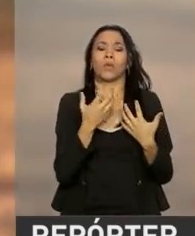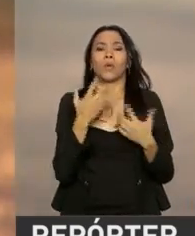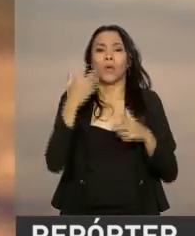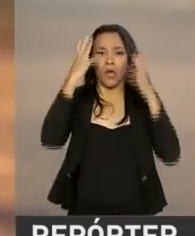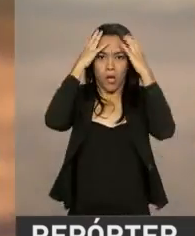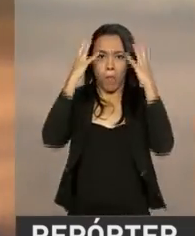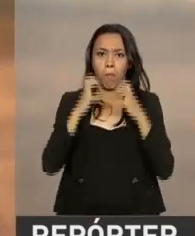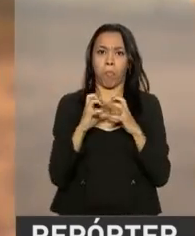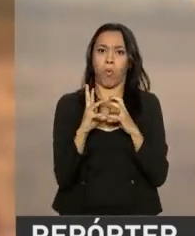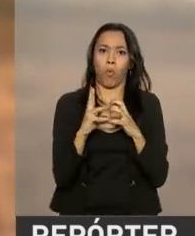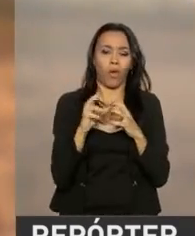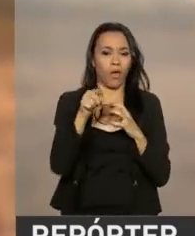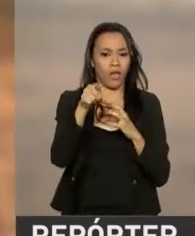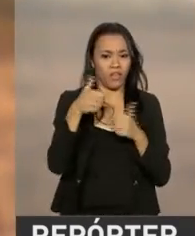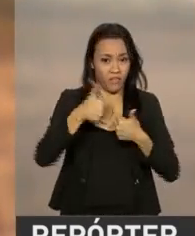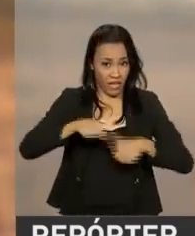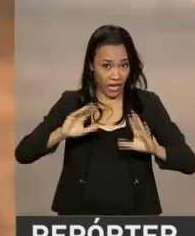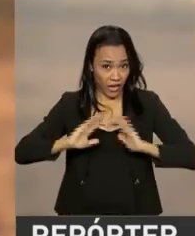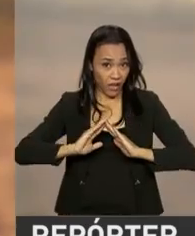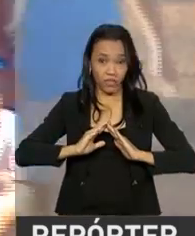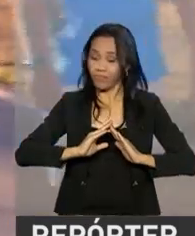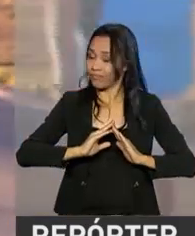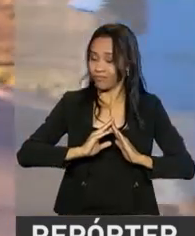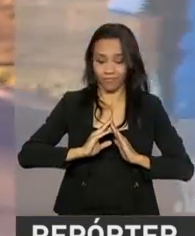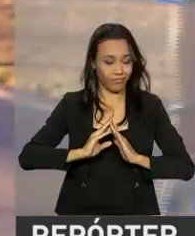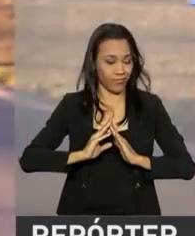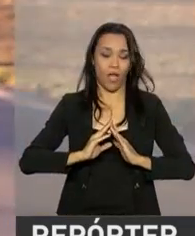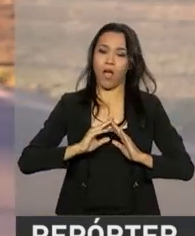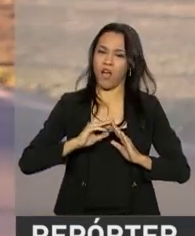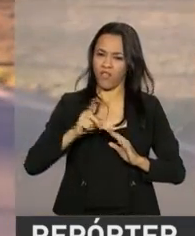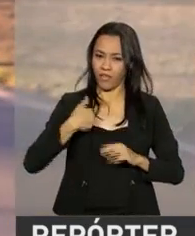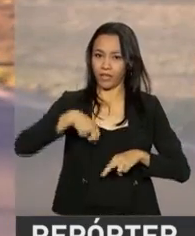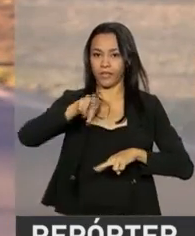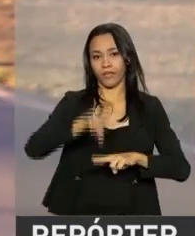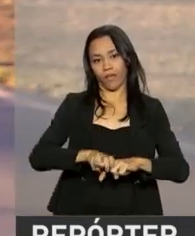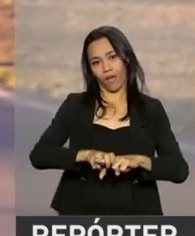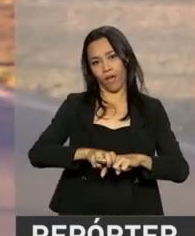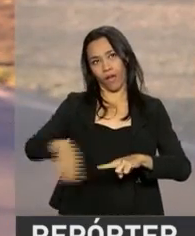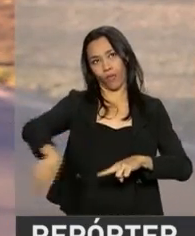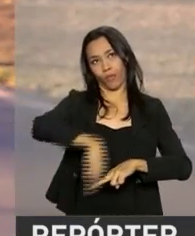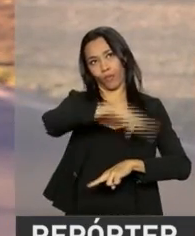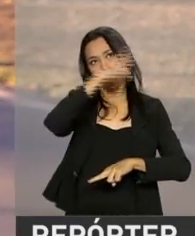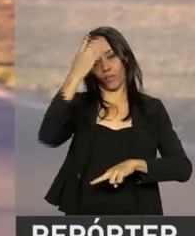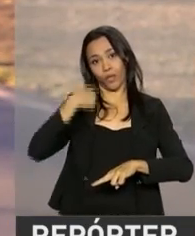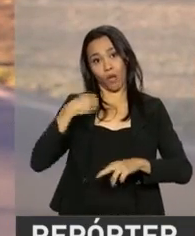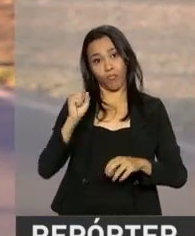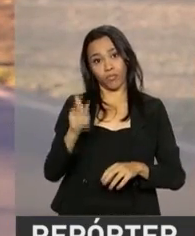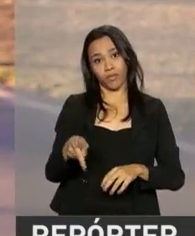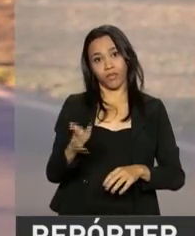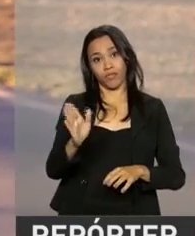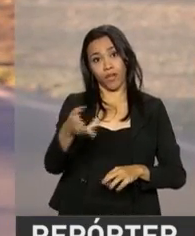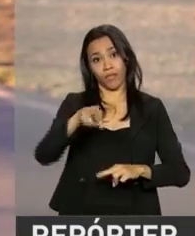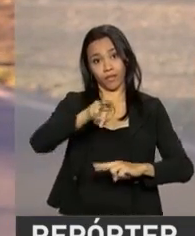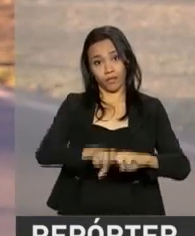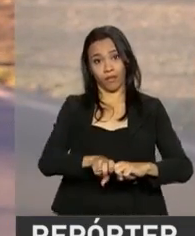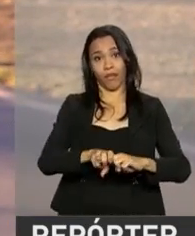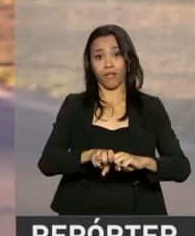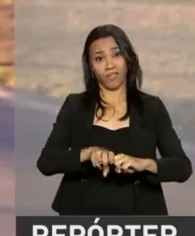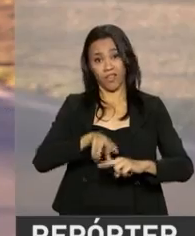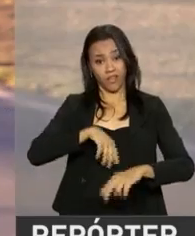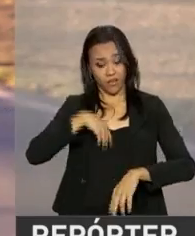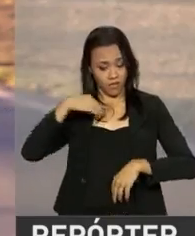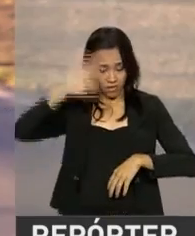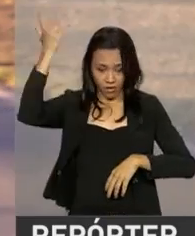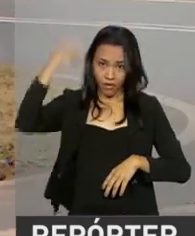ficar parado em casa está fora de cogitação o negócio ficar no sofá onde internar mais aposentado fica muito do sofá eu não